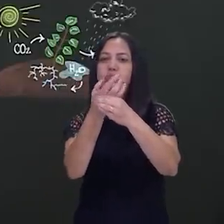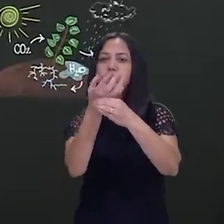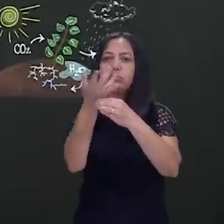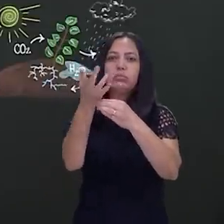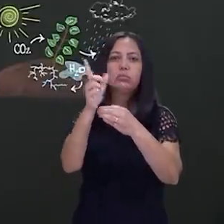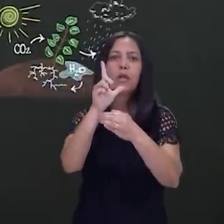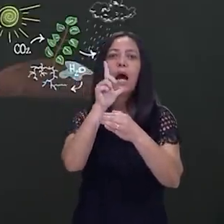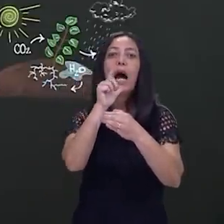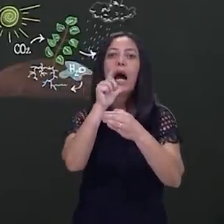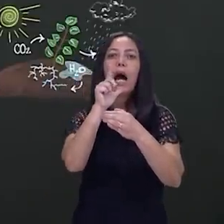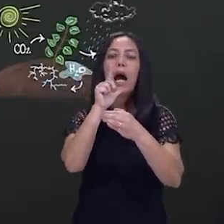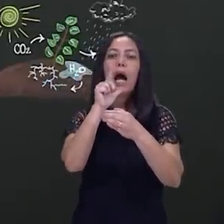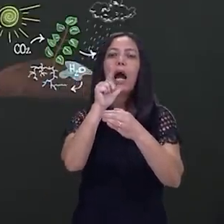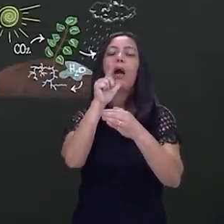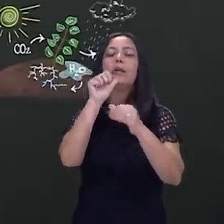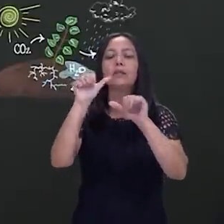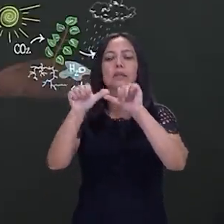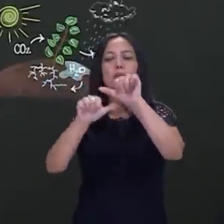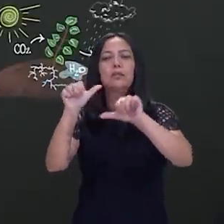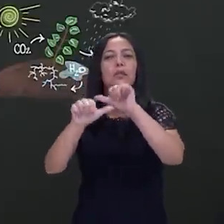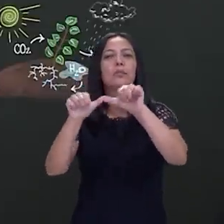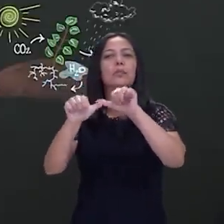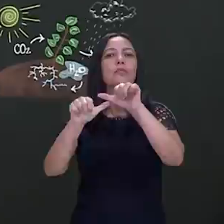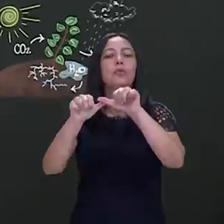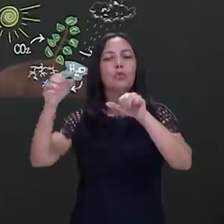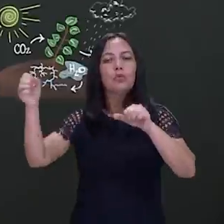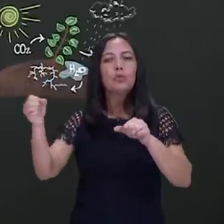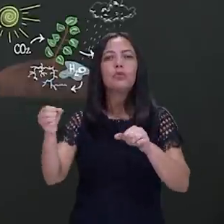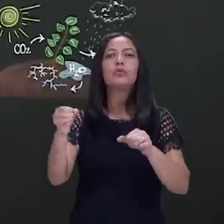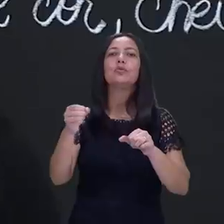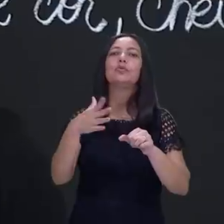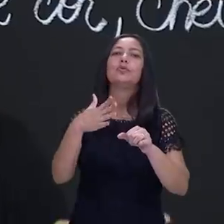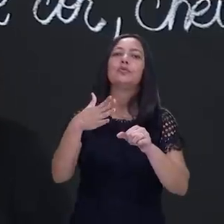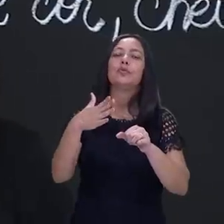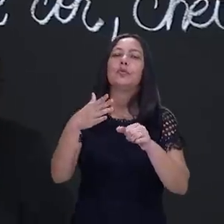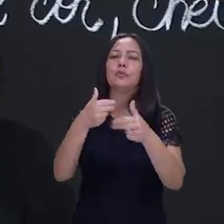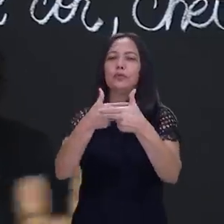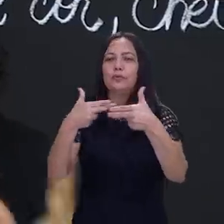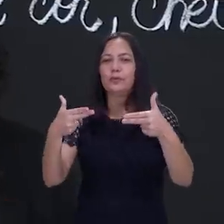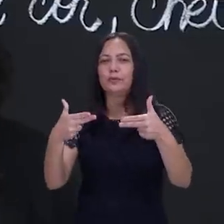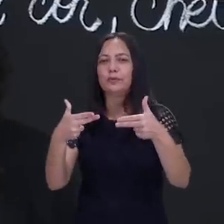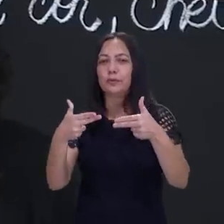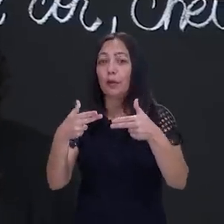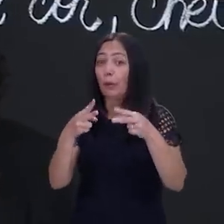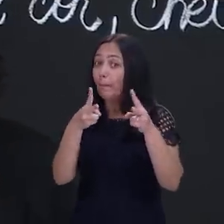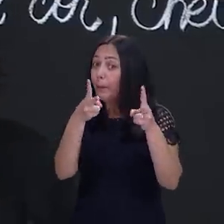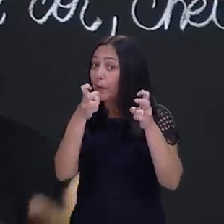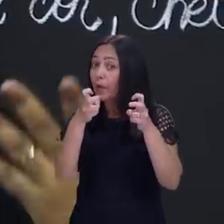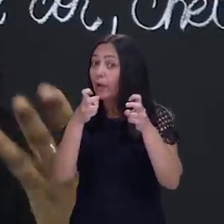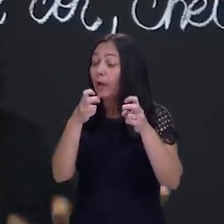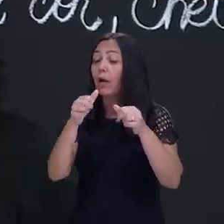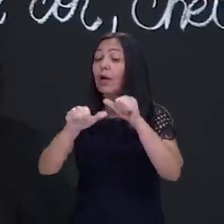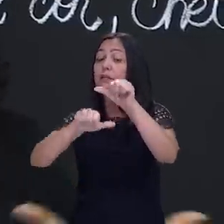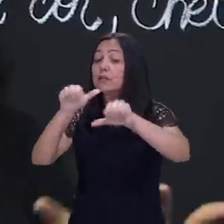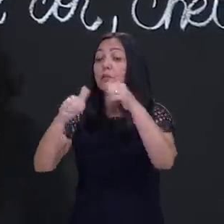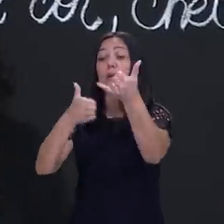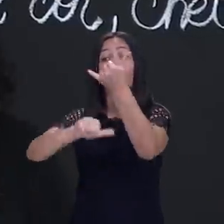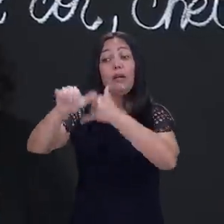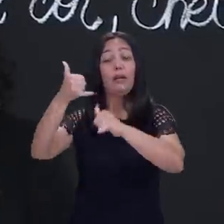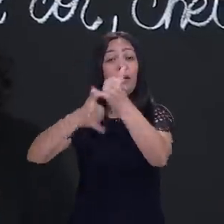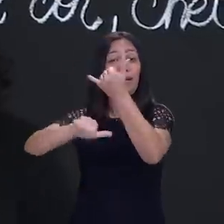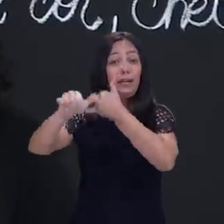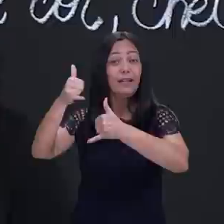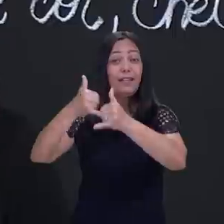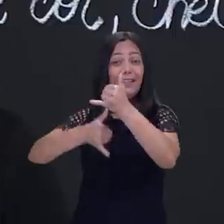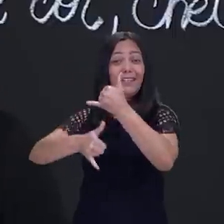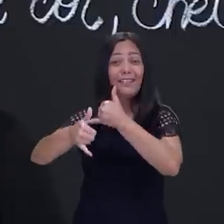Água. Eu formei um novo produto. Tranquilo? Viu aí? A nossa reação química, a nossa